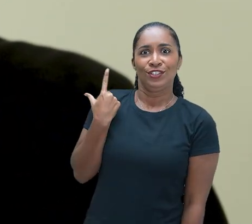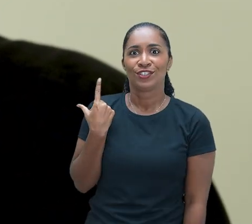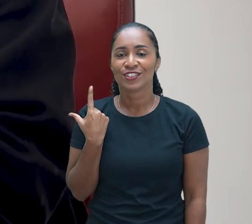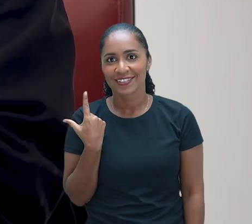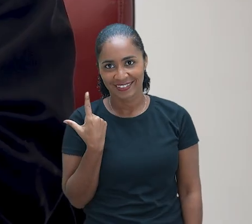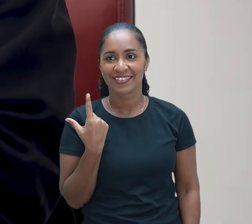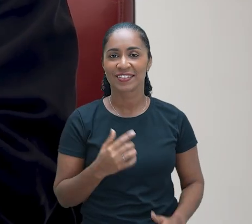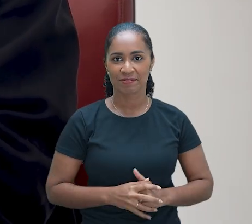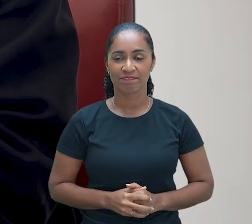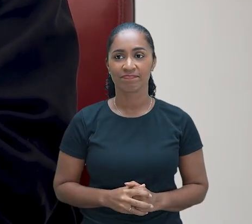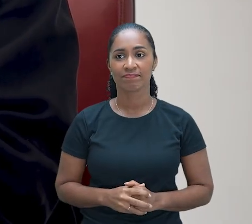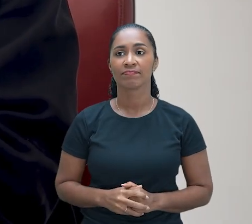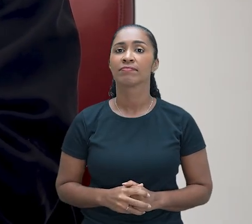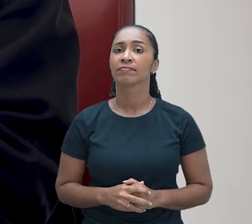né?